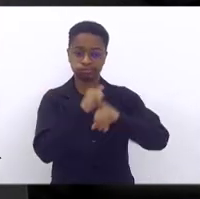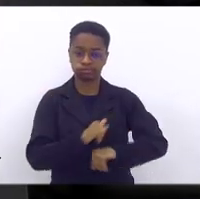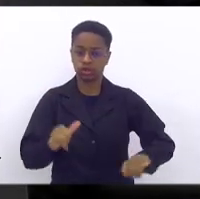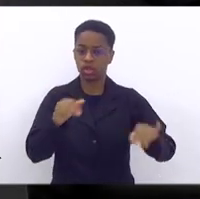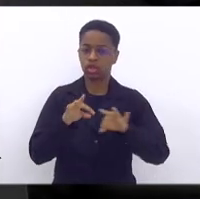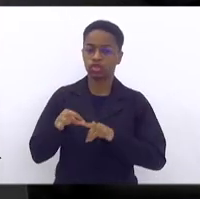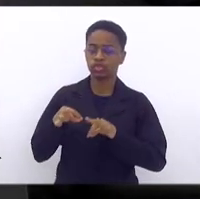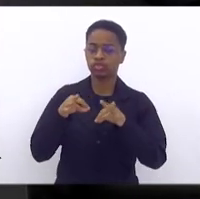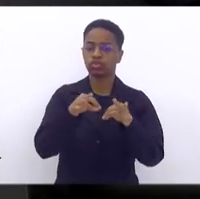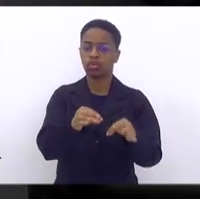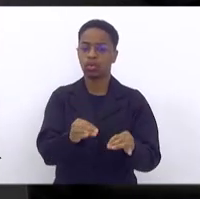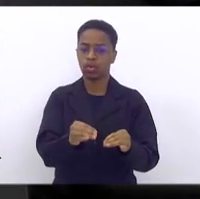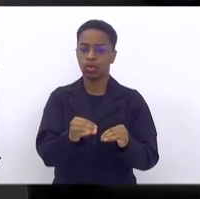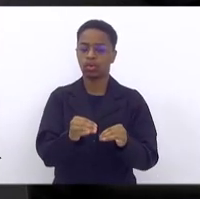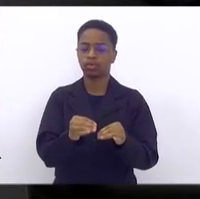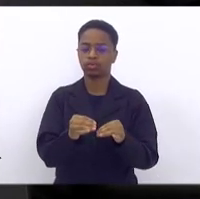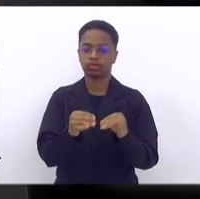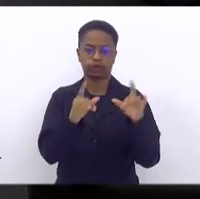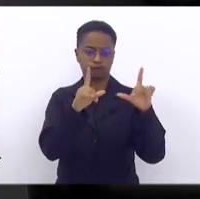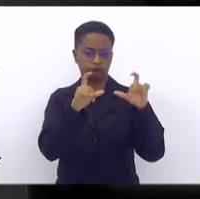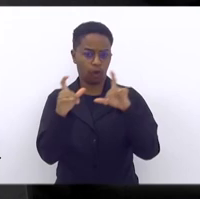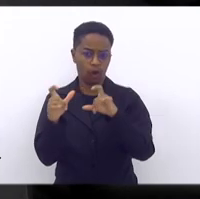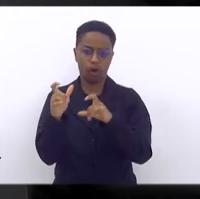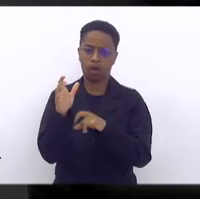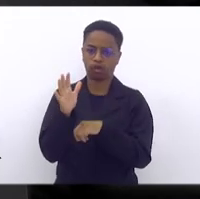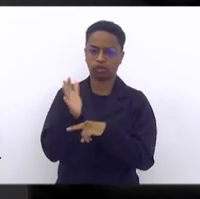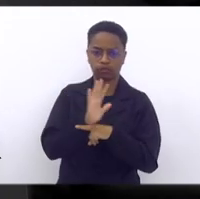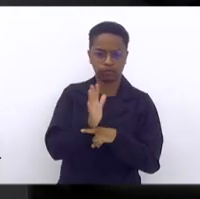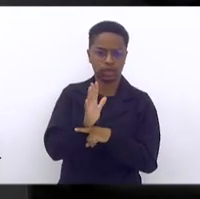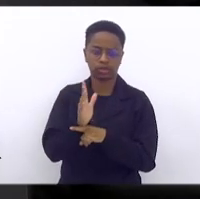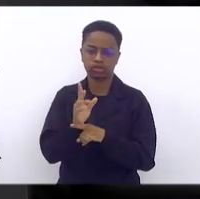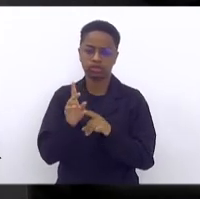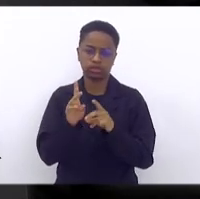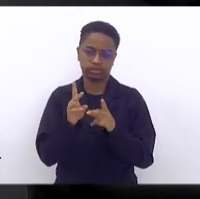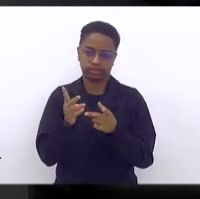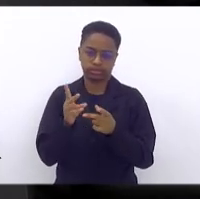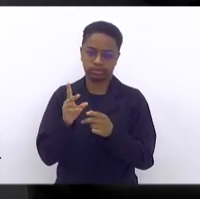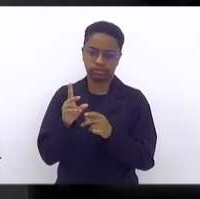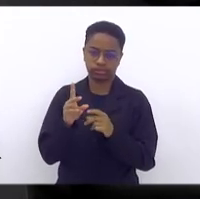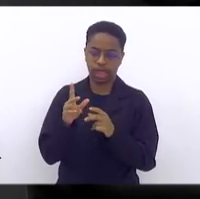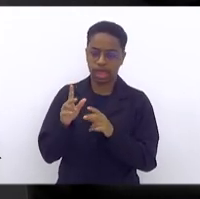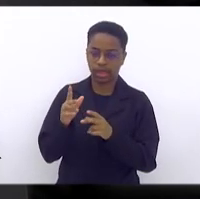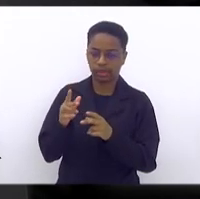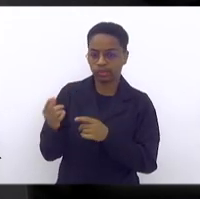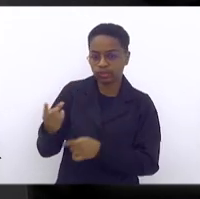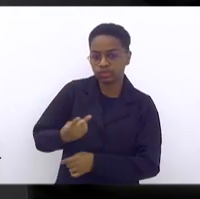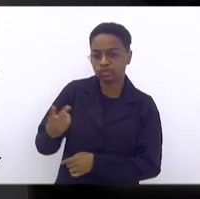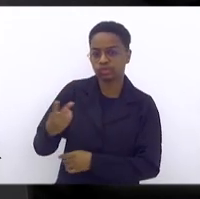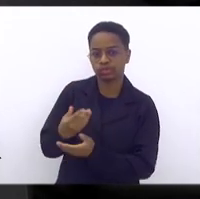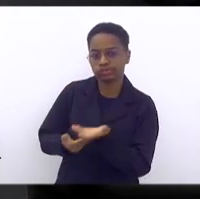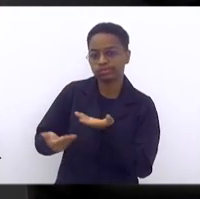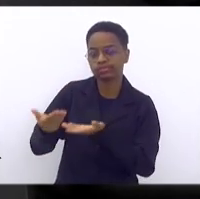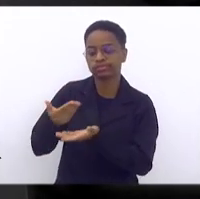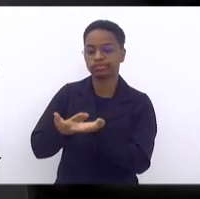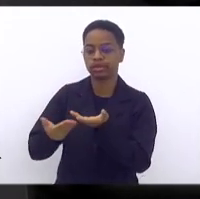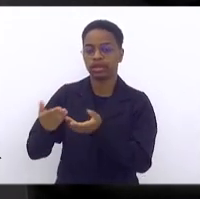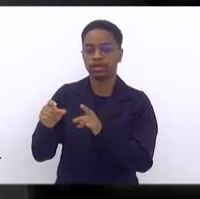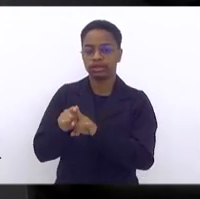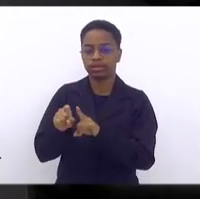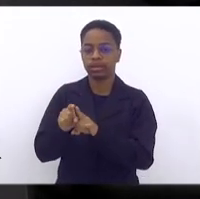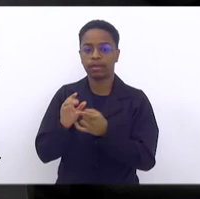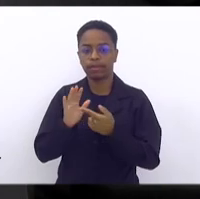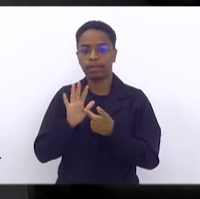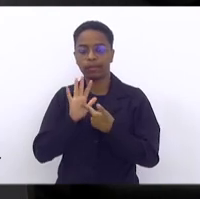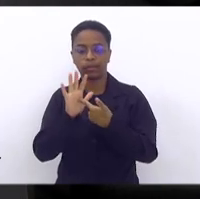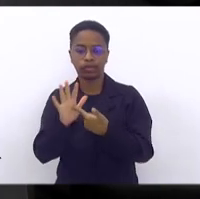todas as mídias que tinha em relação íntima, né, de afeto com ela. Foram milhares de casos, né,